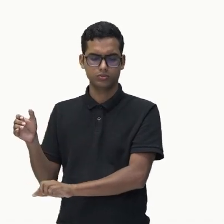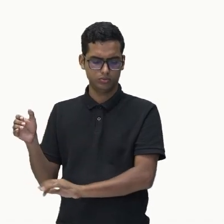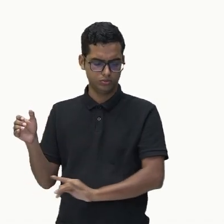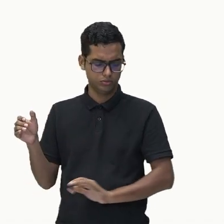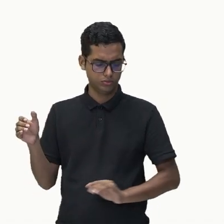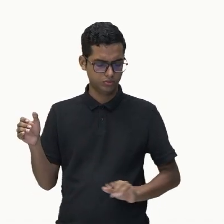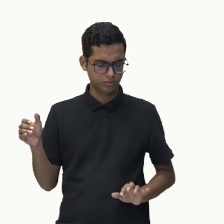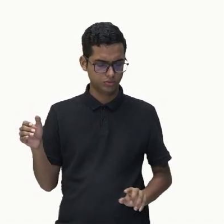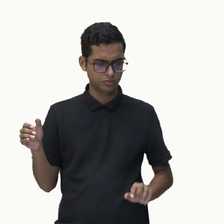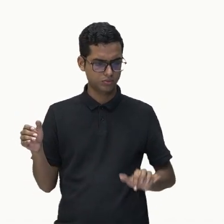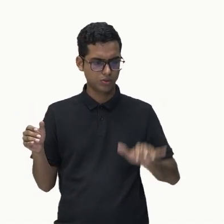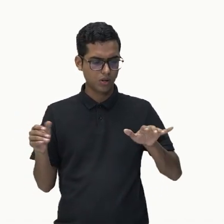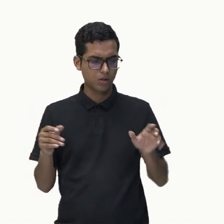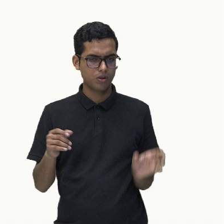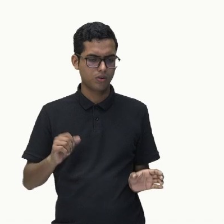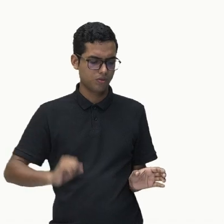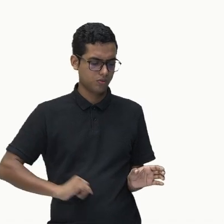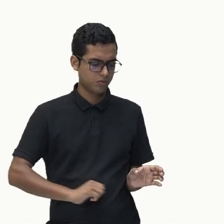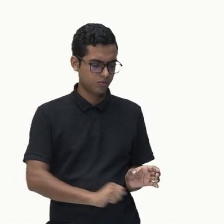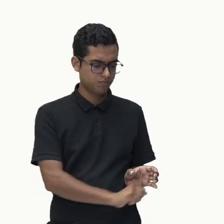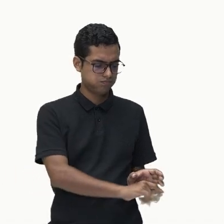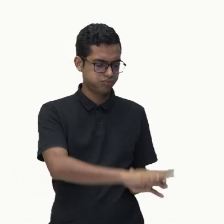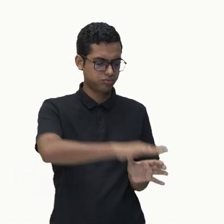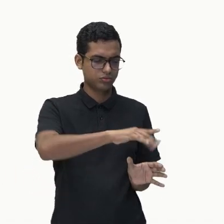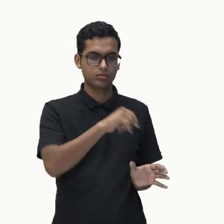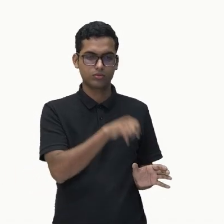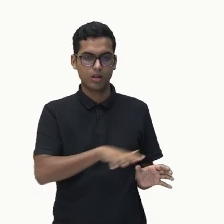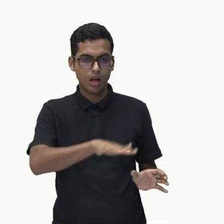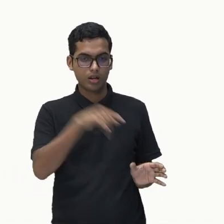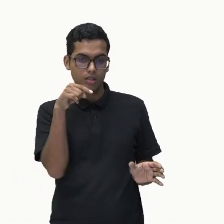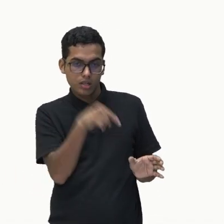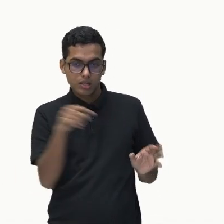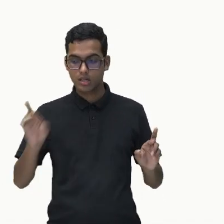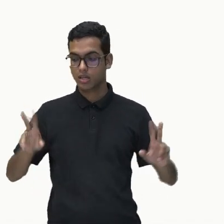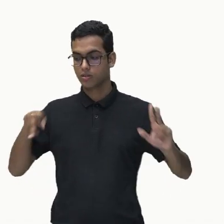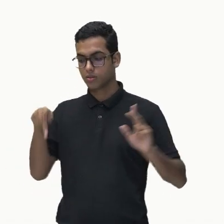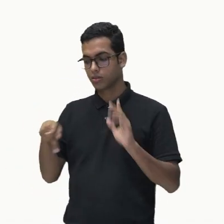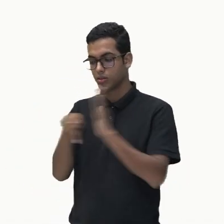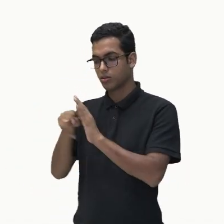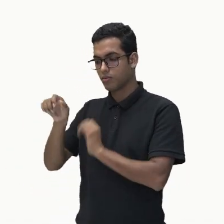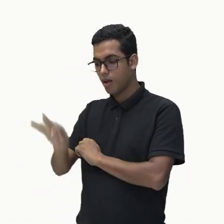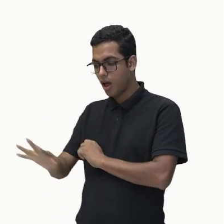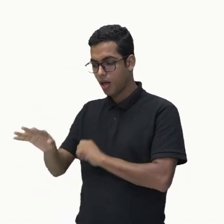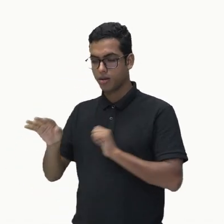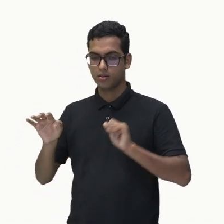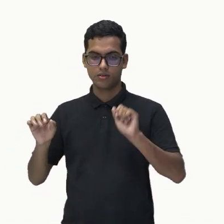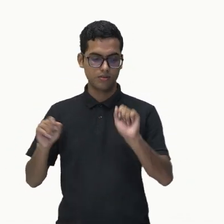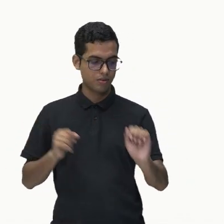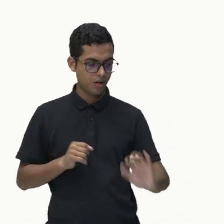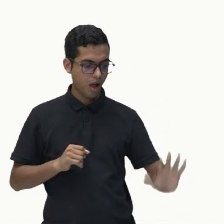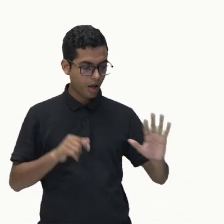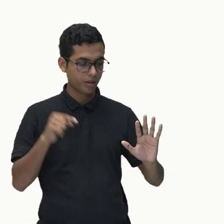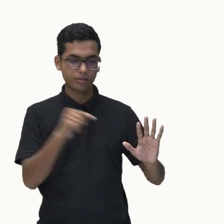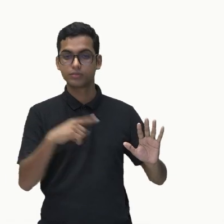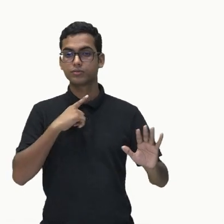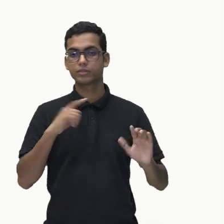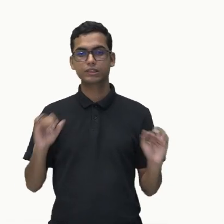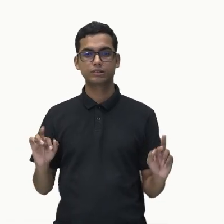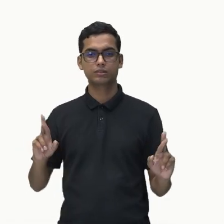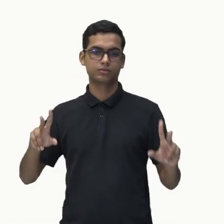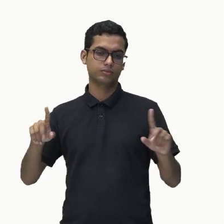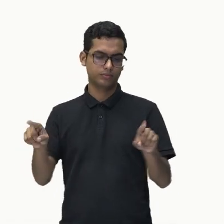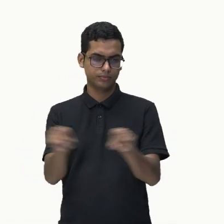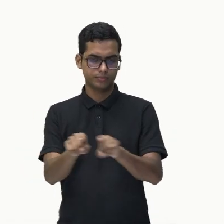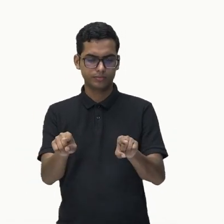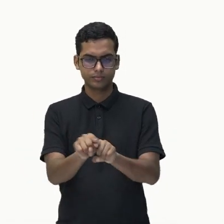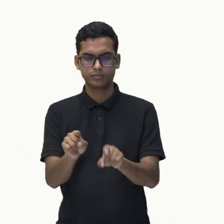diferente. Tá certo? Então, a pressão vai ser transmitida lá para o outro lado.